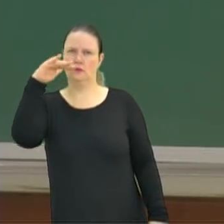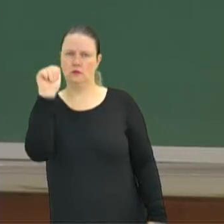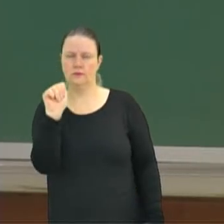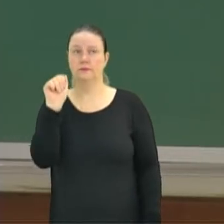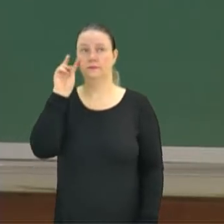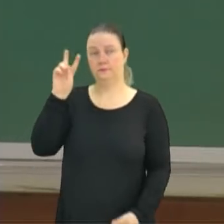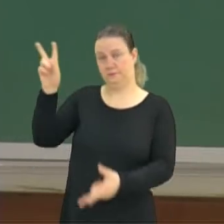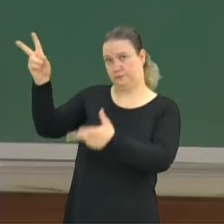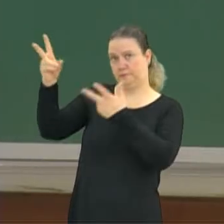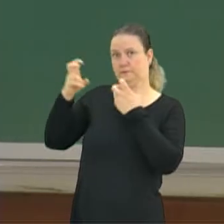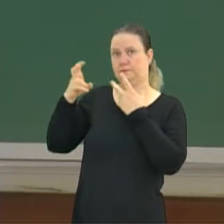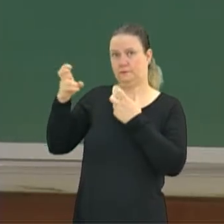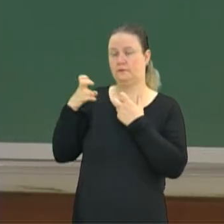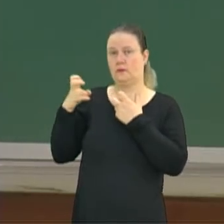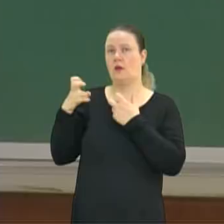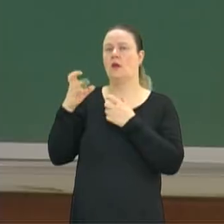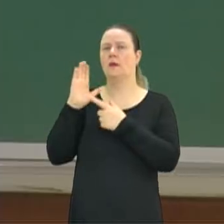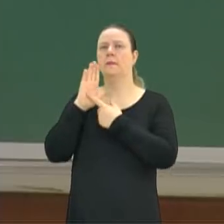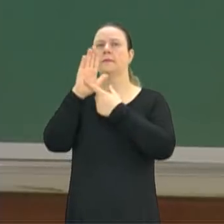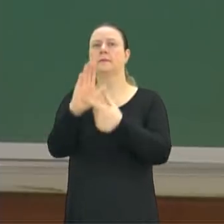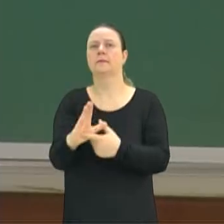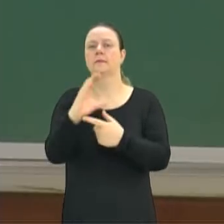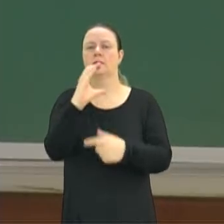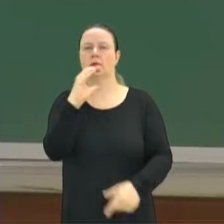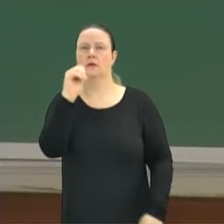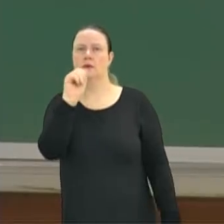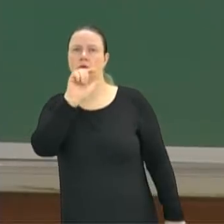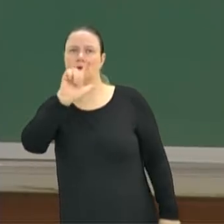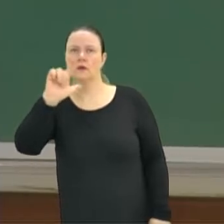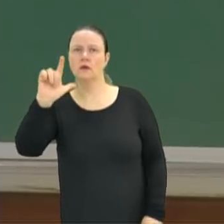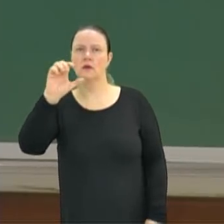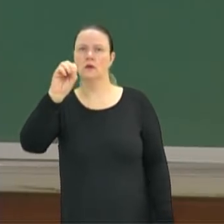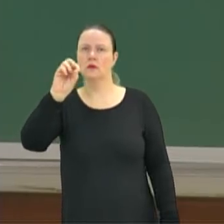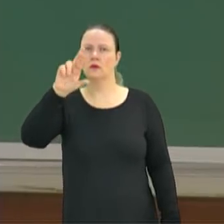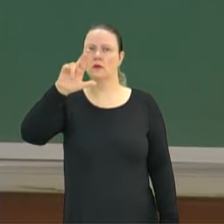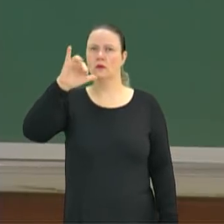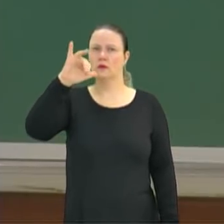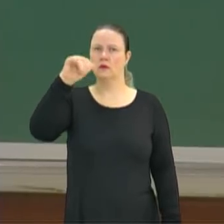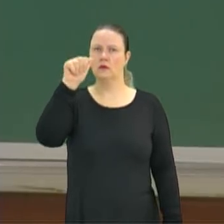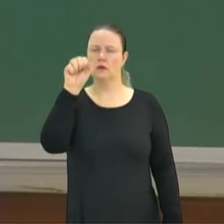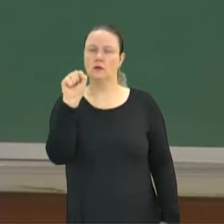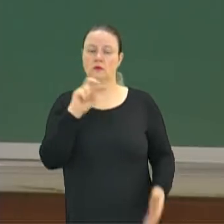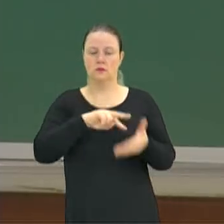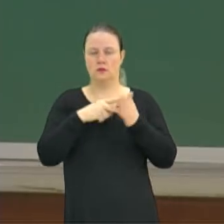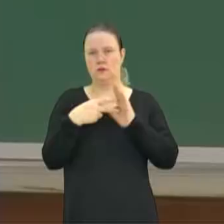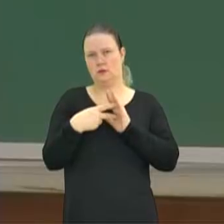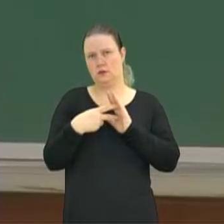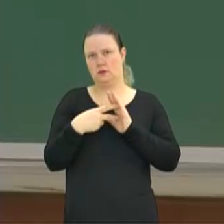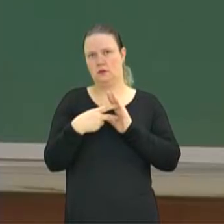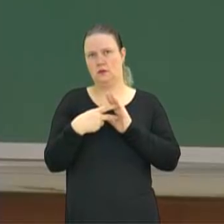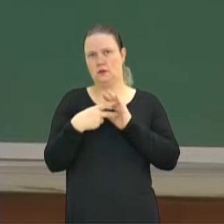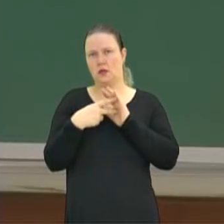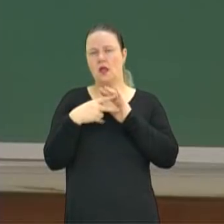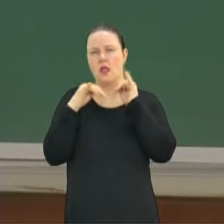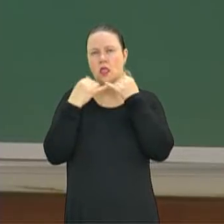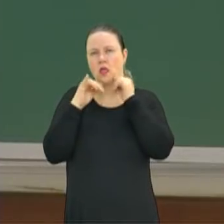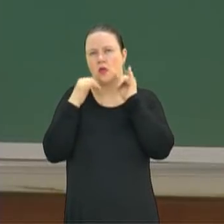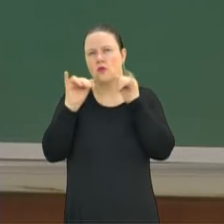Ó. Quando aparece calorias, quilocalorias, a gente está falando de energia, ok? Então, esse detalhe é